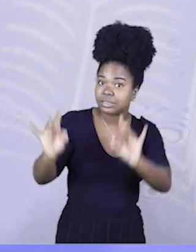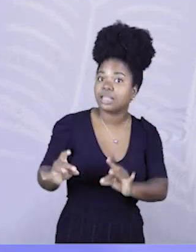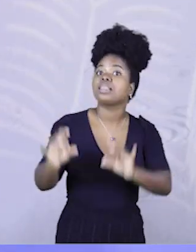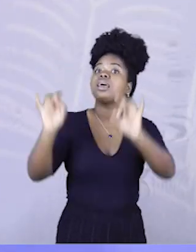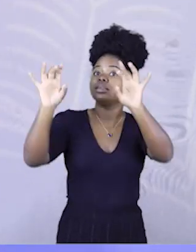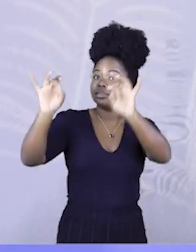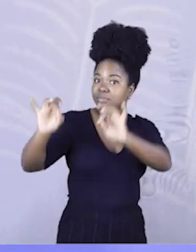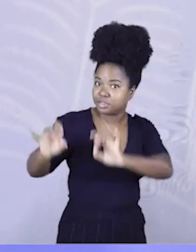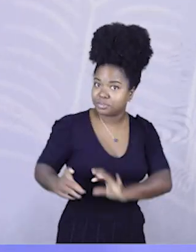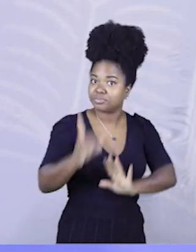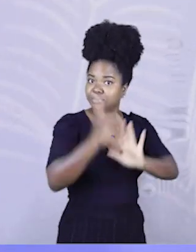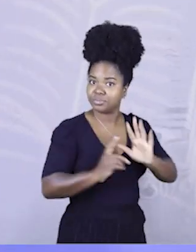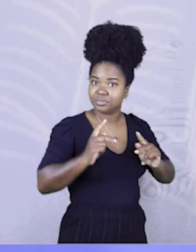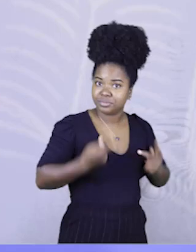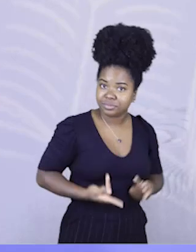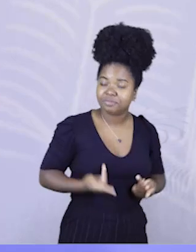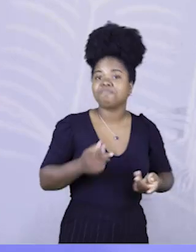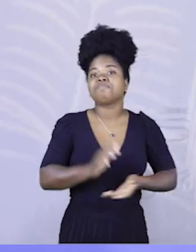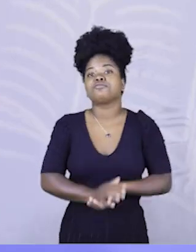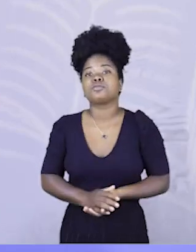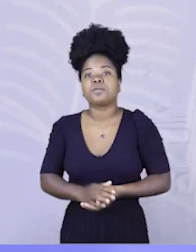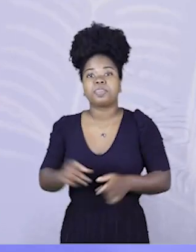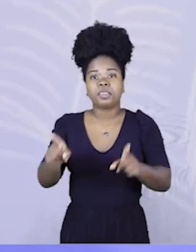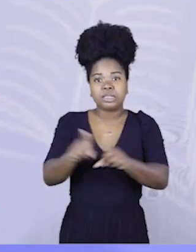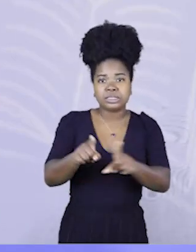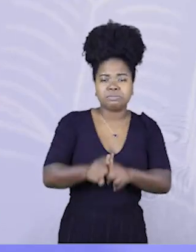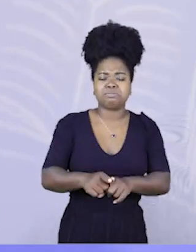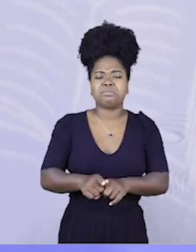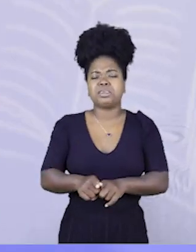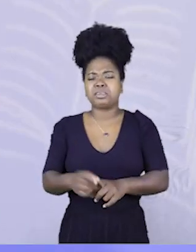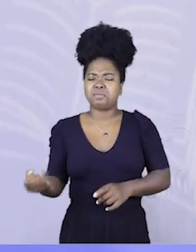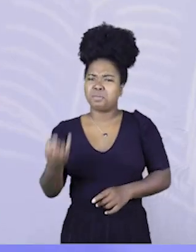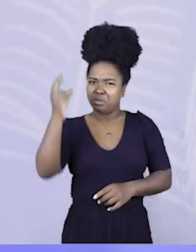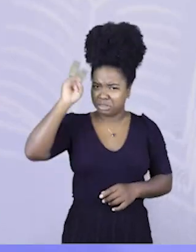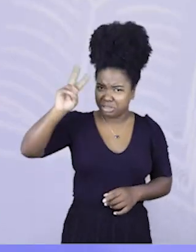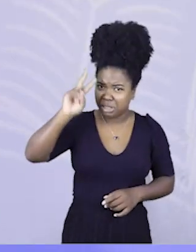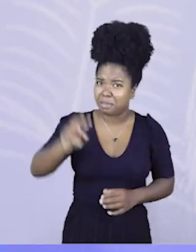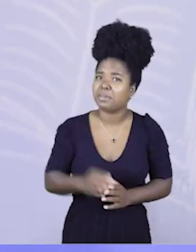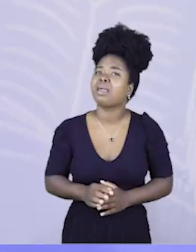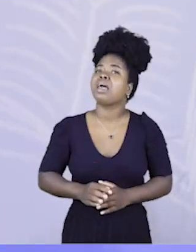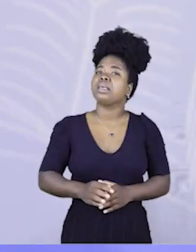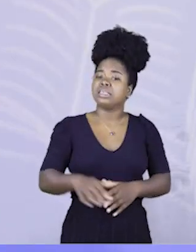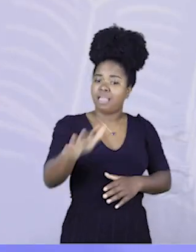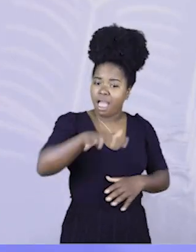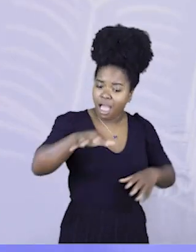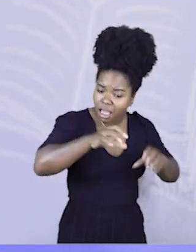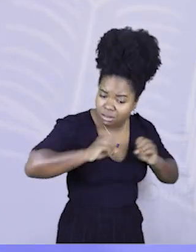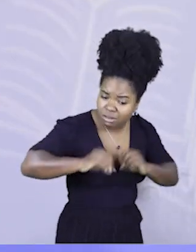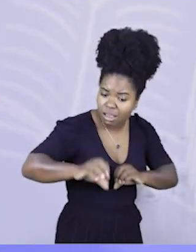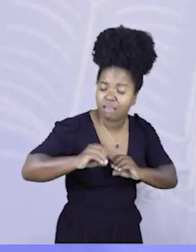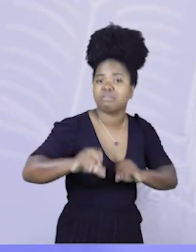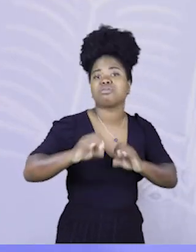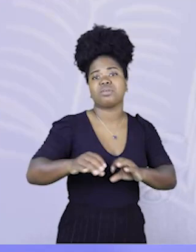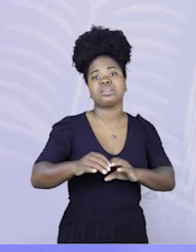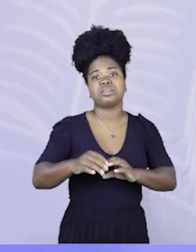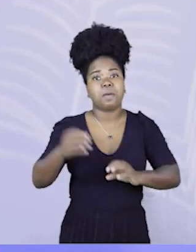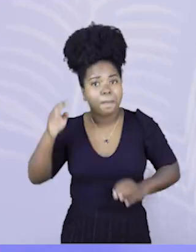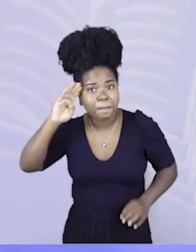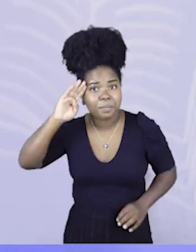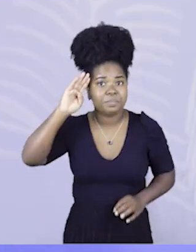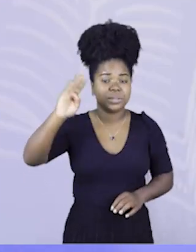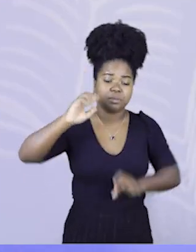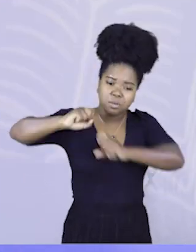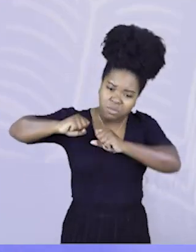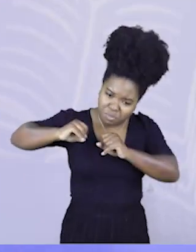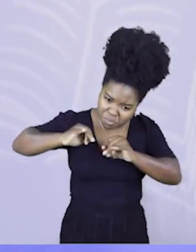está previsto na Declaração Universal de Direitos Humanos, né, prevê a educação como um pilar essencial para a difusão